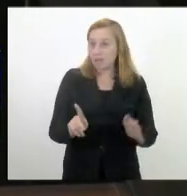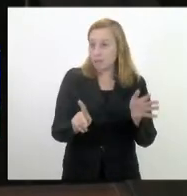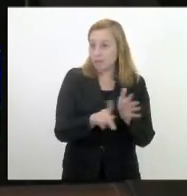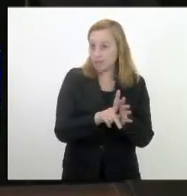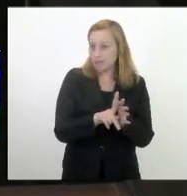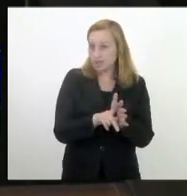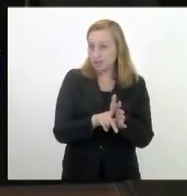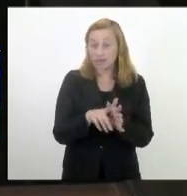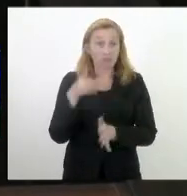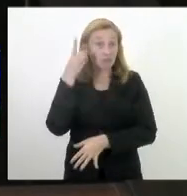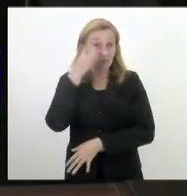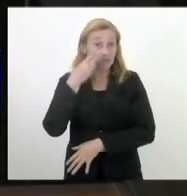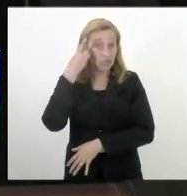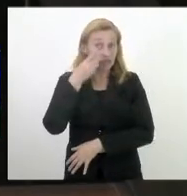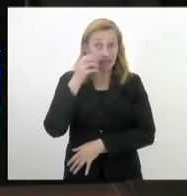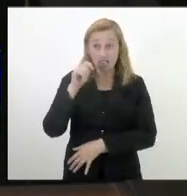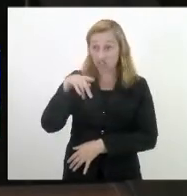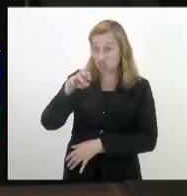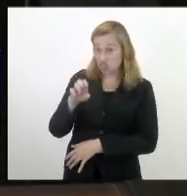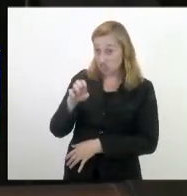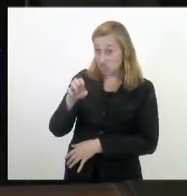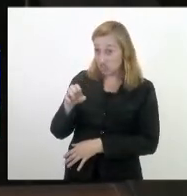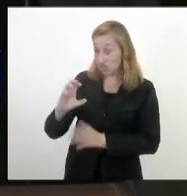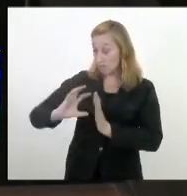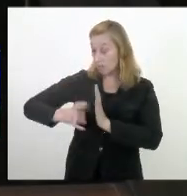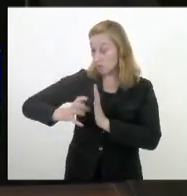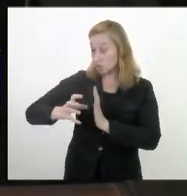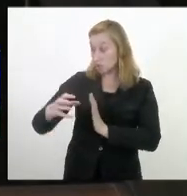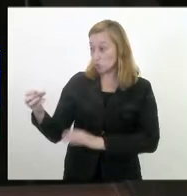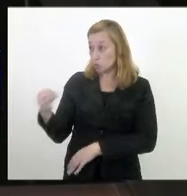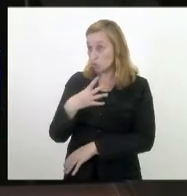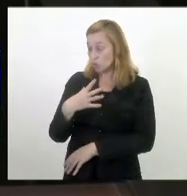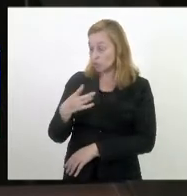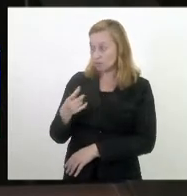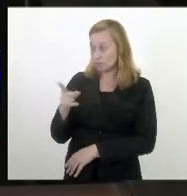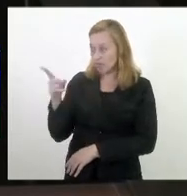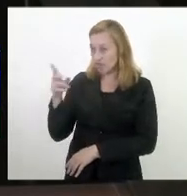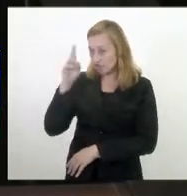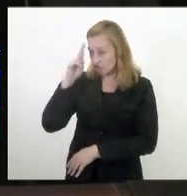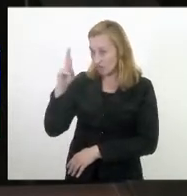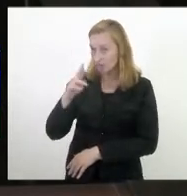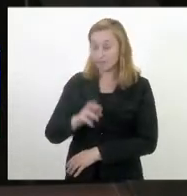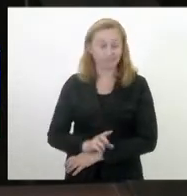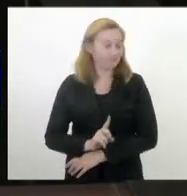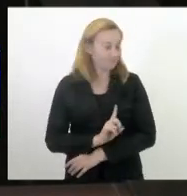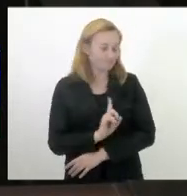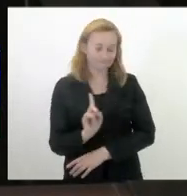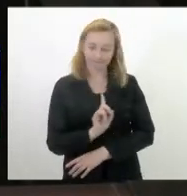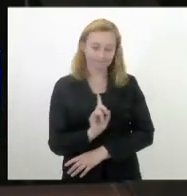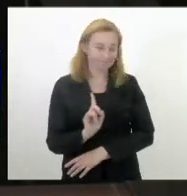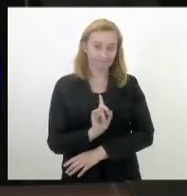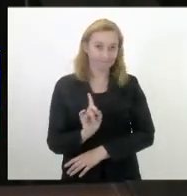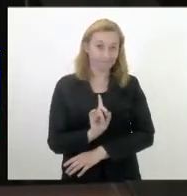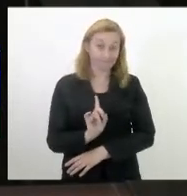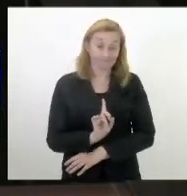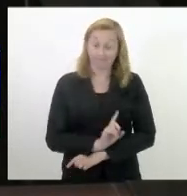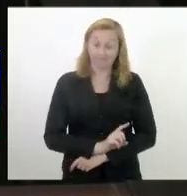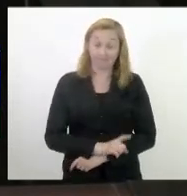Alexandre, que é o dono do novo. Né? Não quer dizer nada